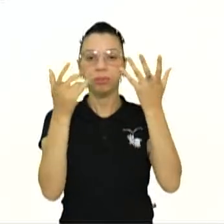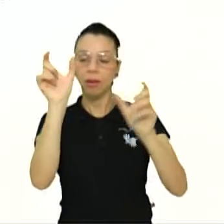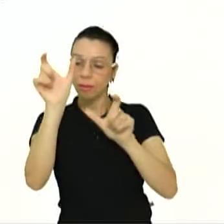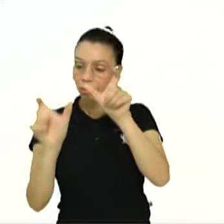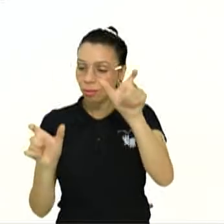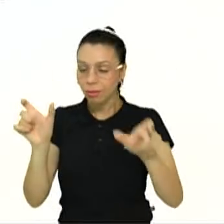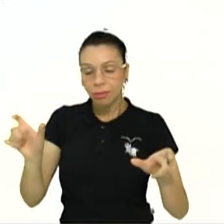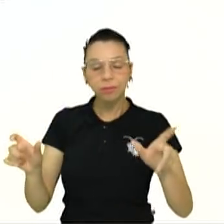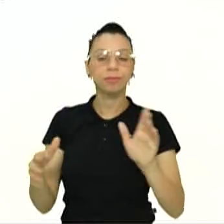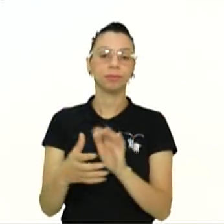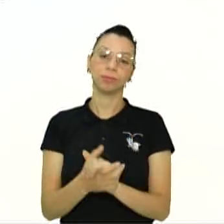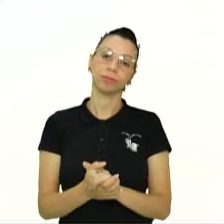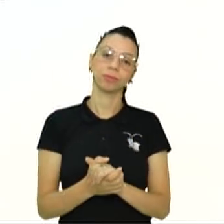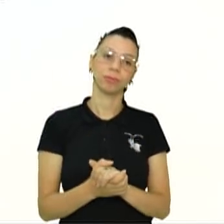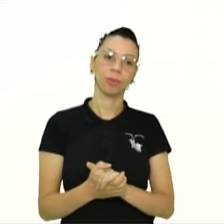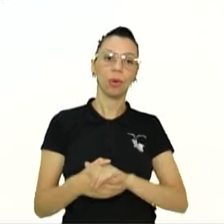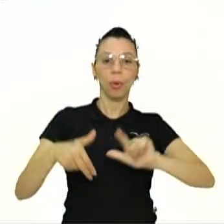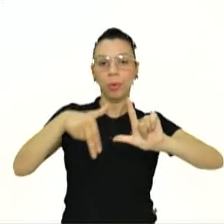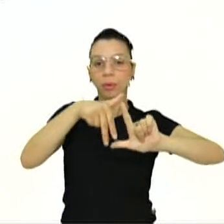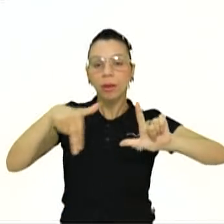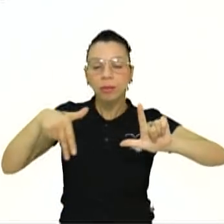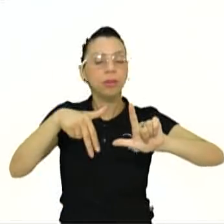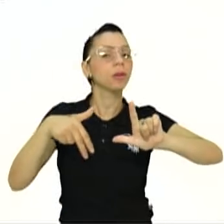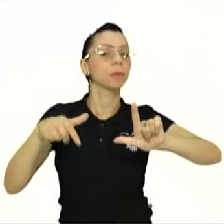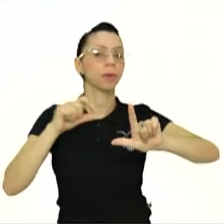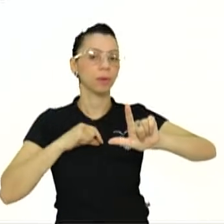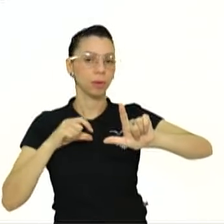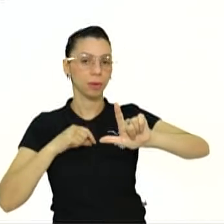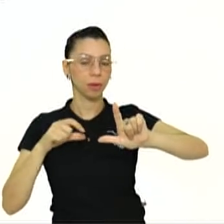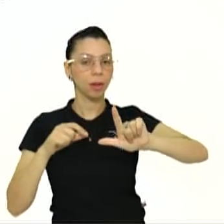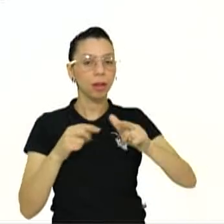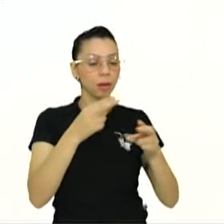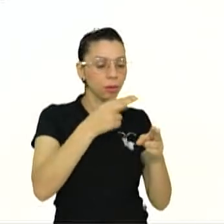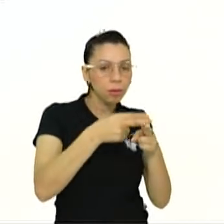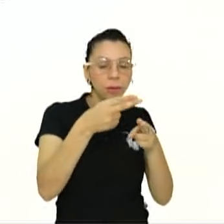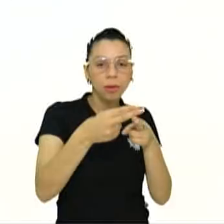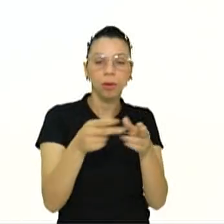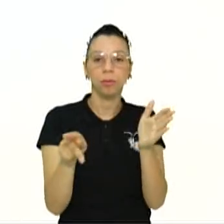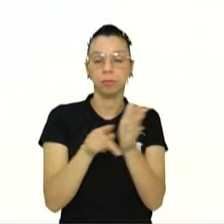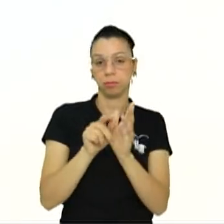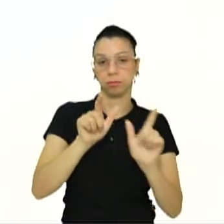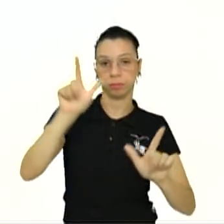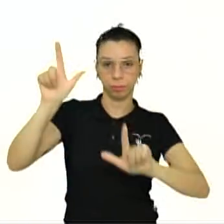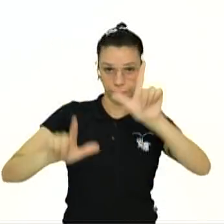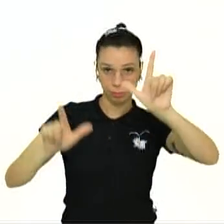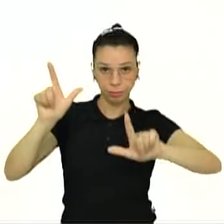personagens. Animes podem ter o formato de série para a televisão.